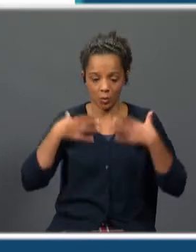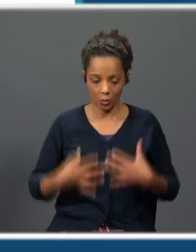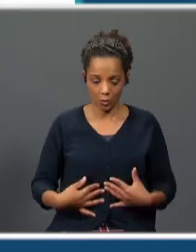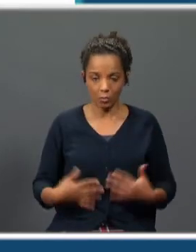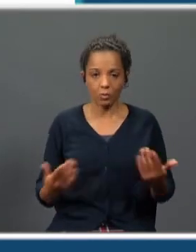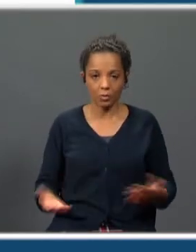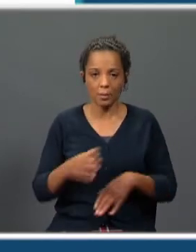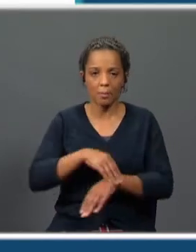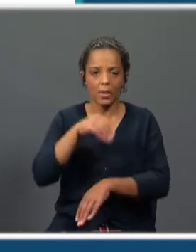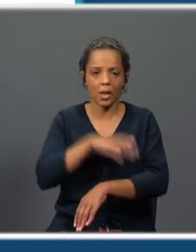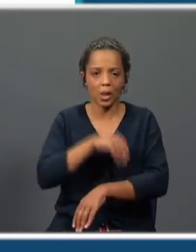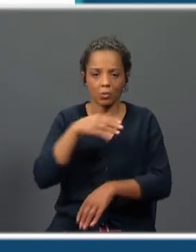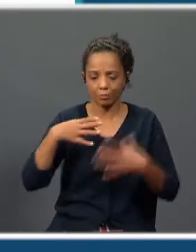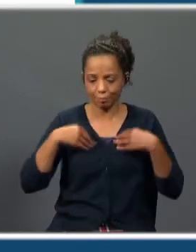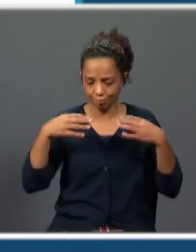de pelo,